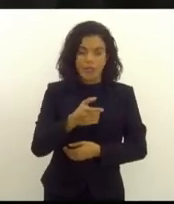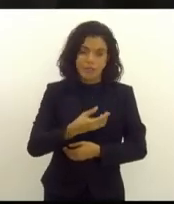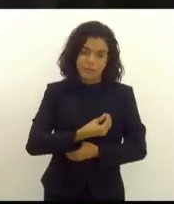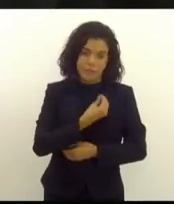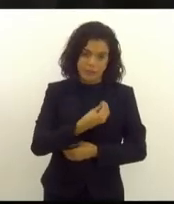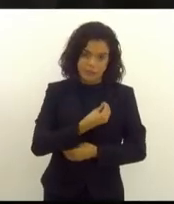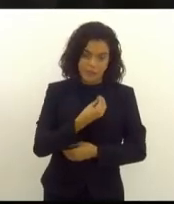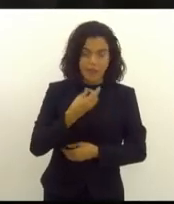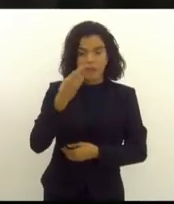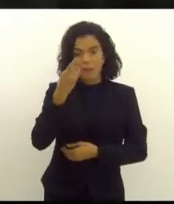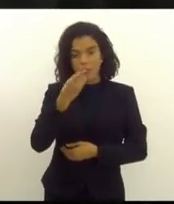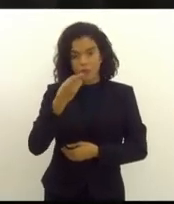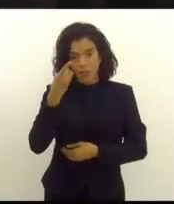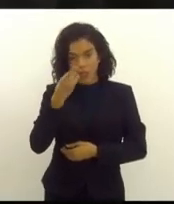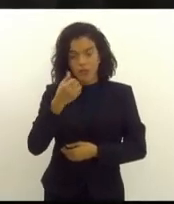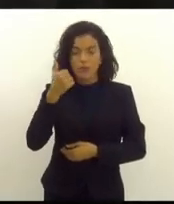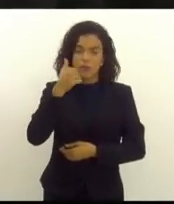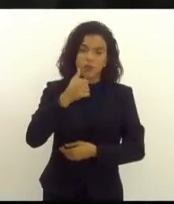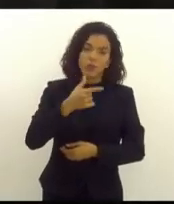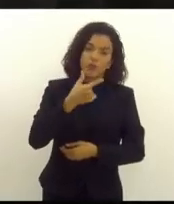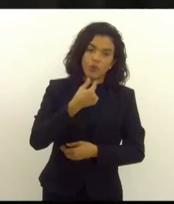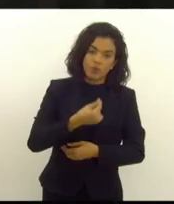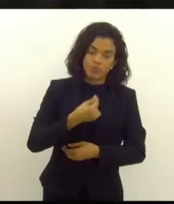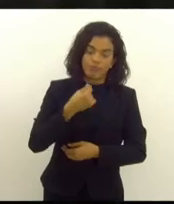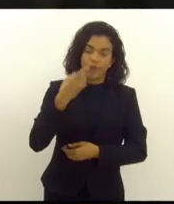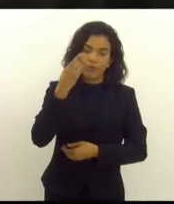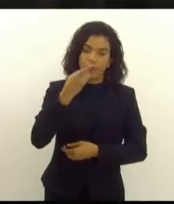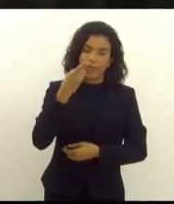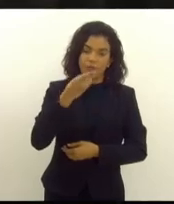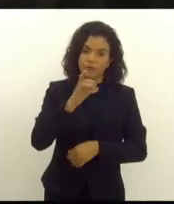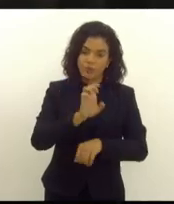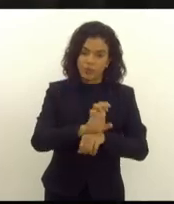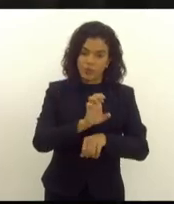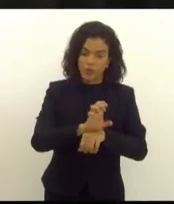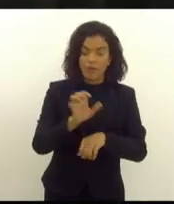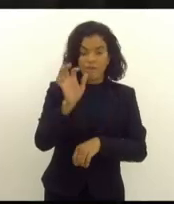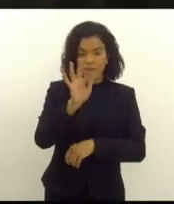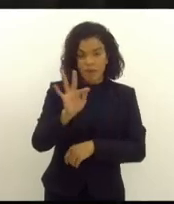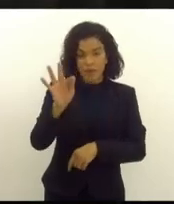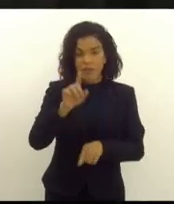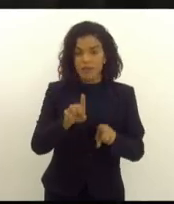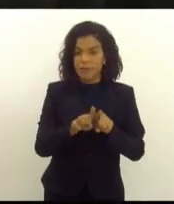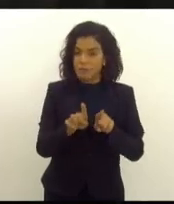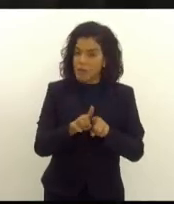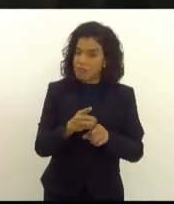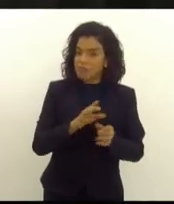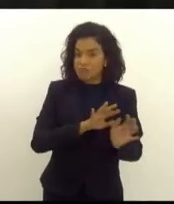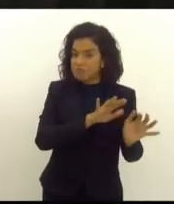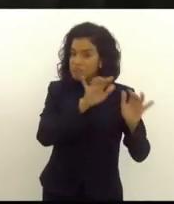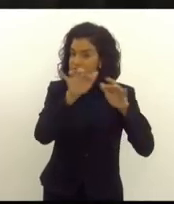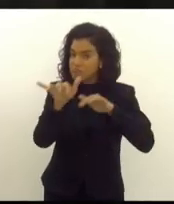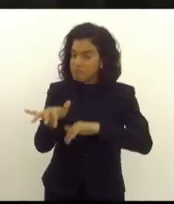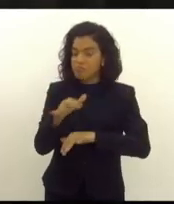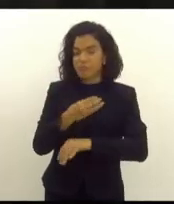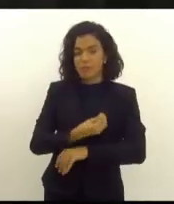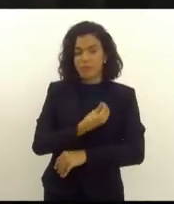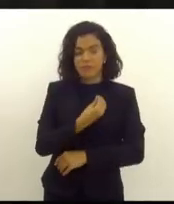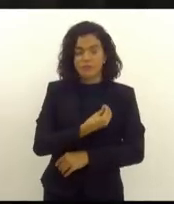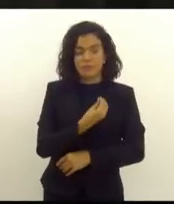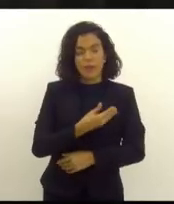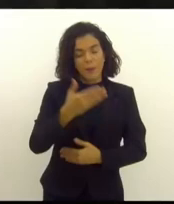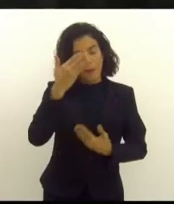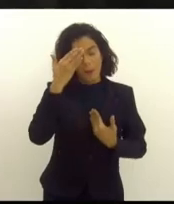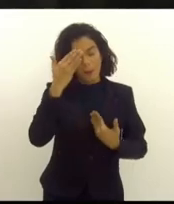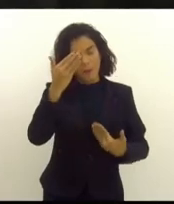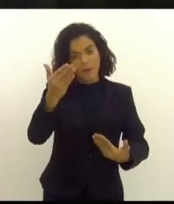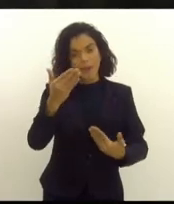para os deputados e deputados estaduais e federais também para estarem conosco nessa celebração Muito